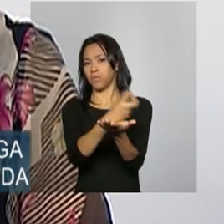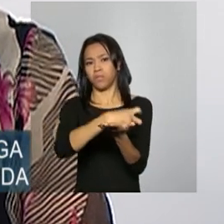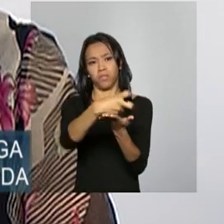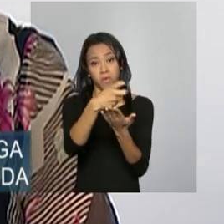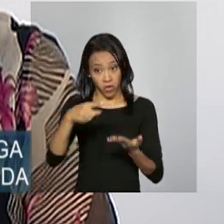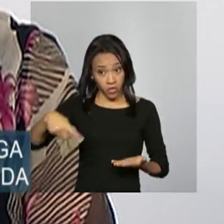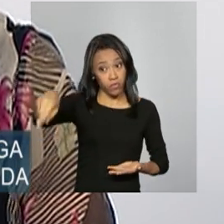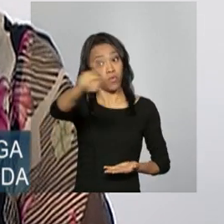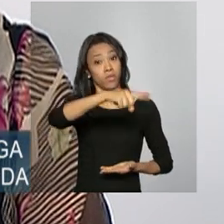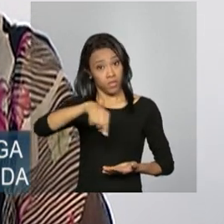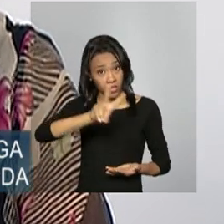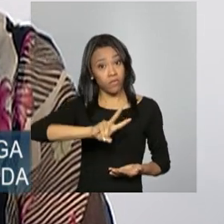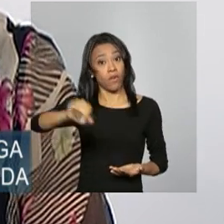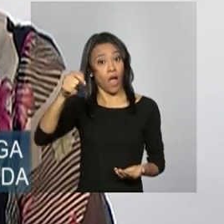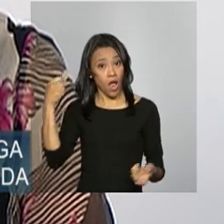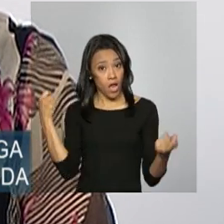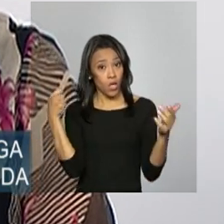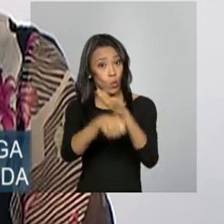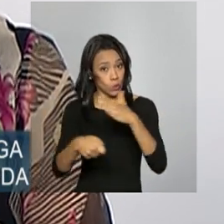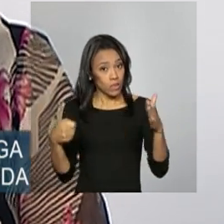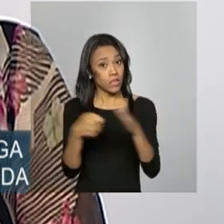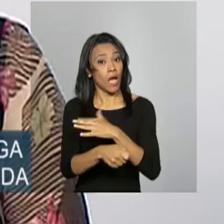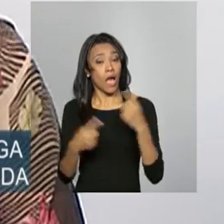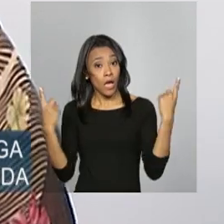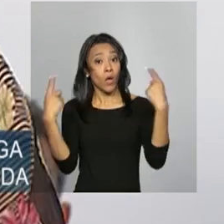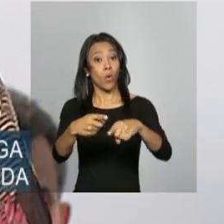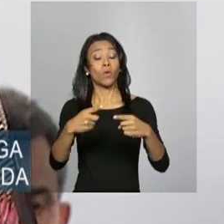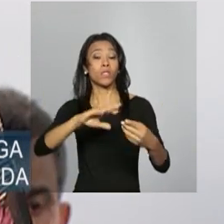vão lutar contra esse processo.